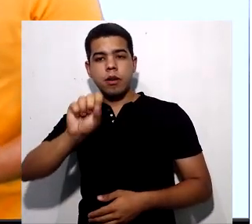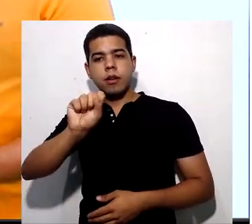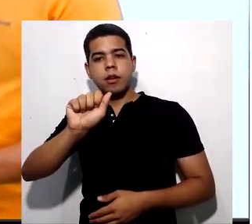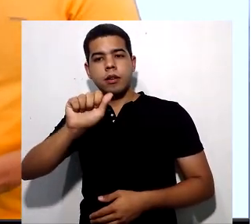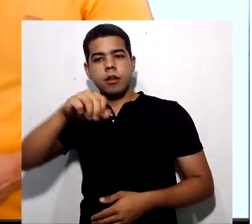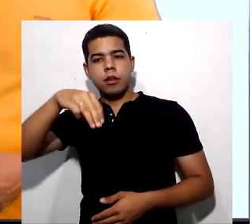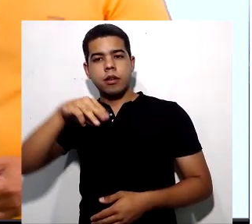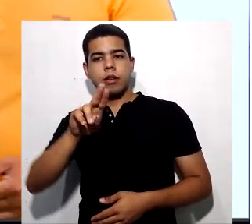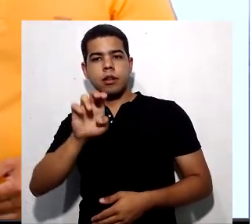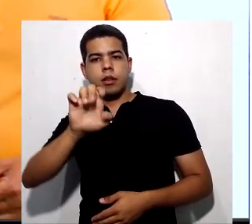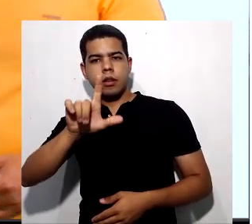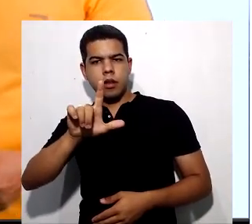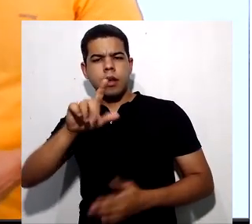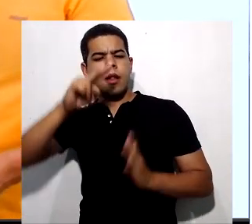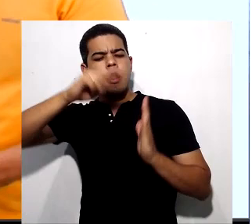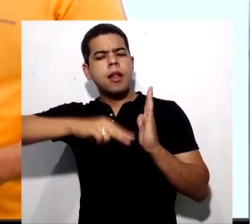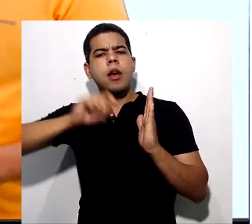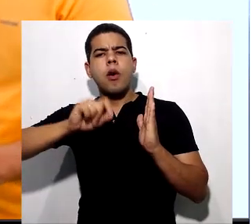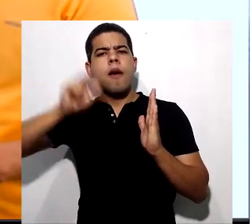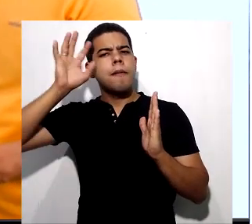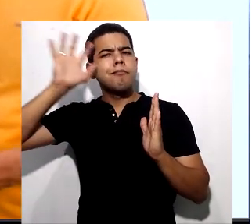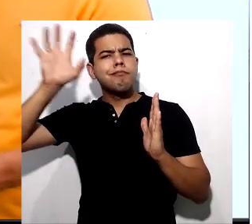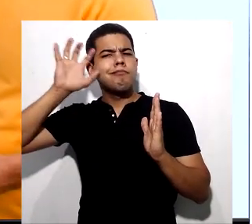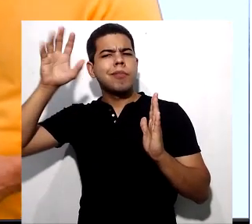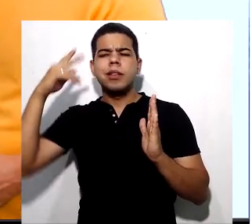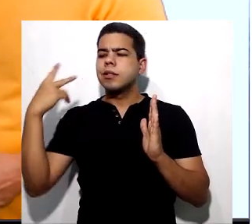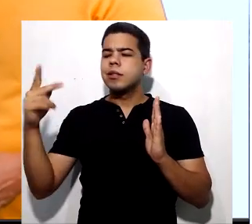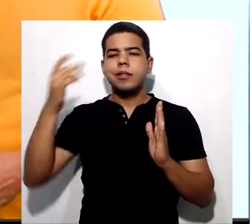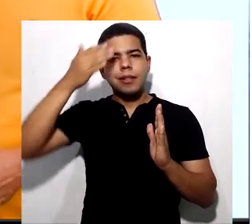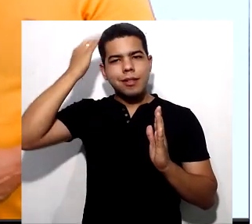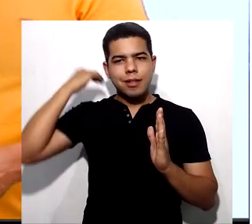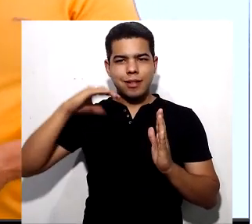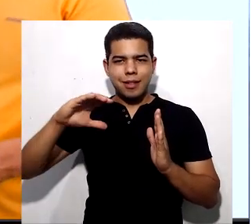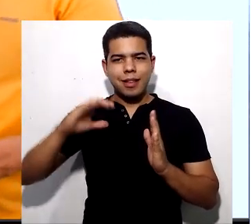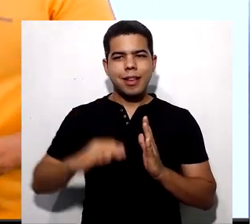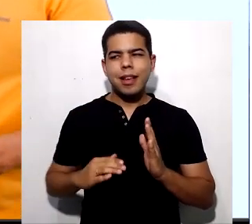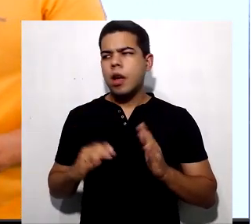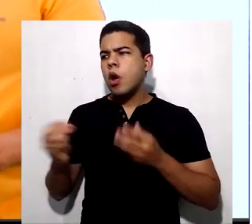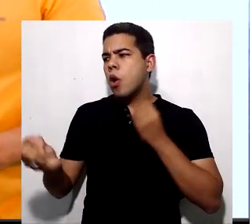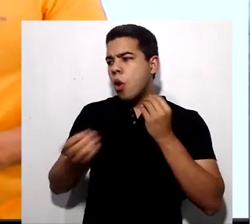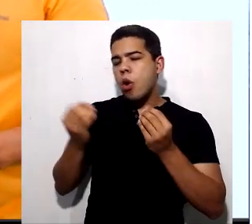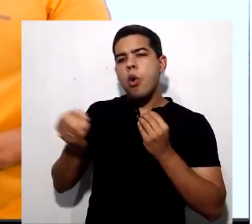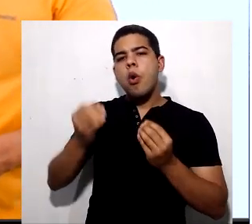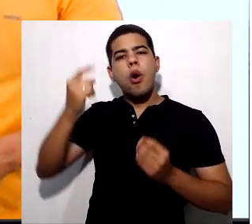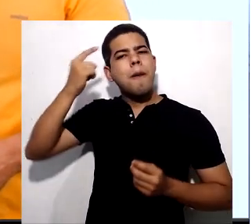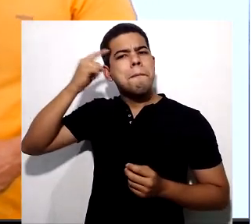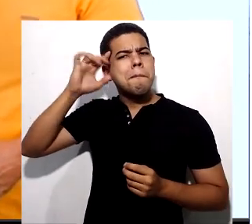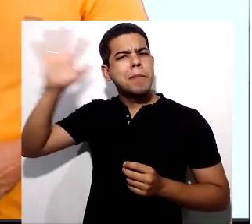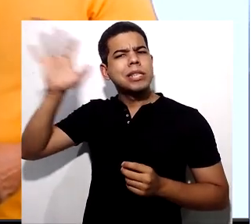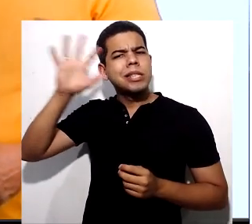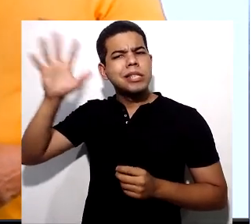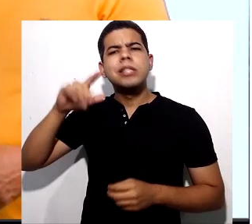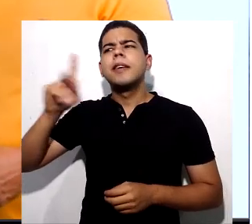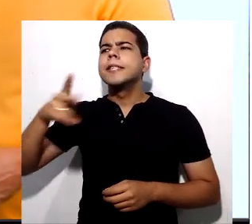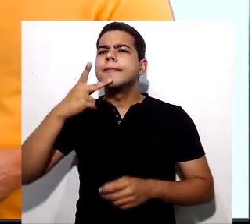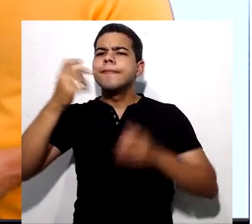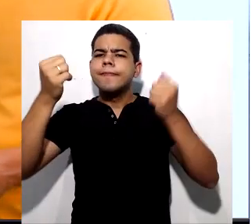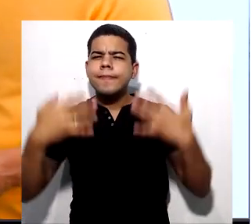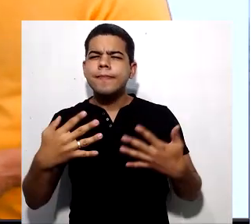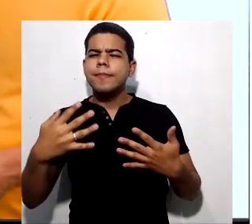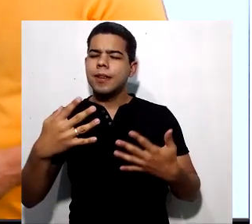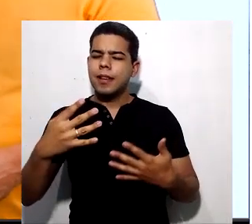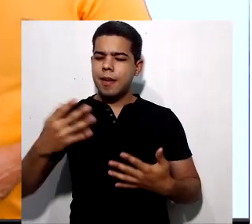Samuel? A questão de quê? O pensamento de Clarice Lispector. Vamos conhecer esse pensamento em que ela fala justamente da